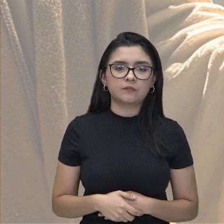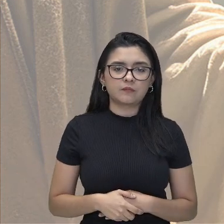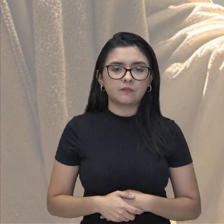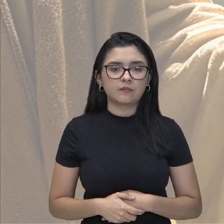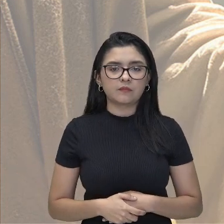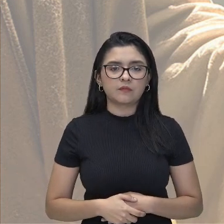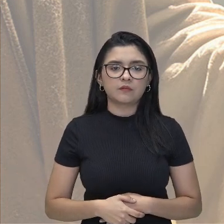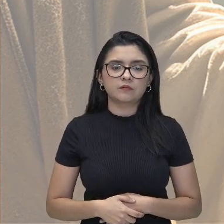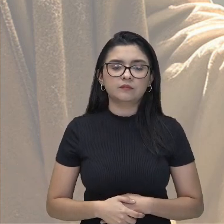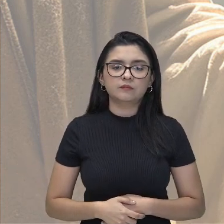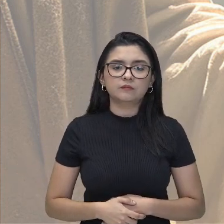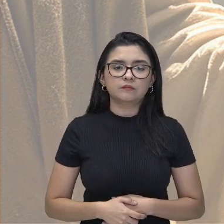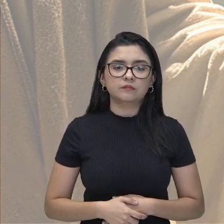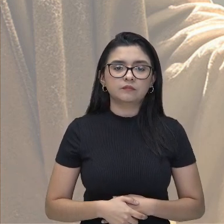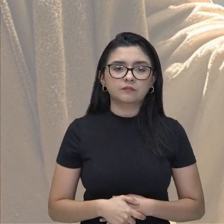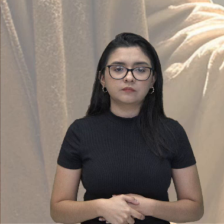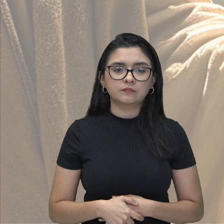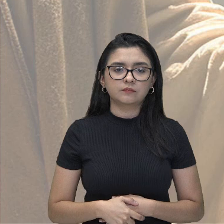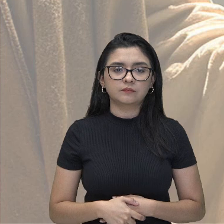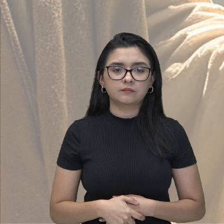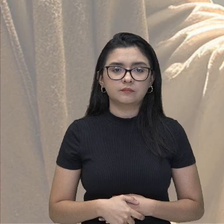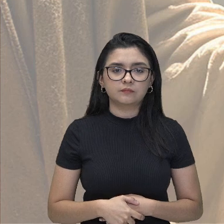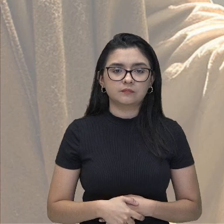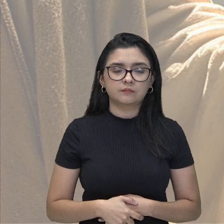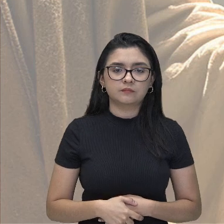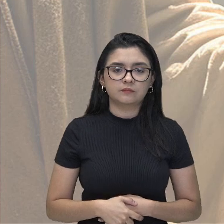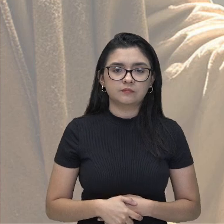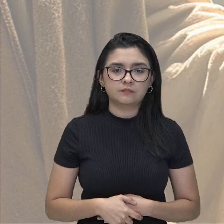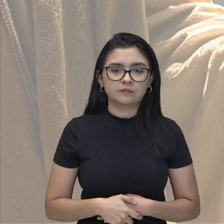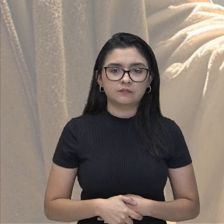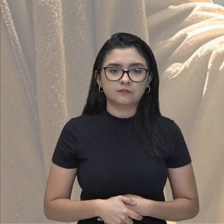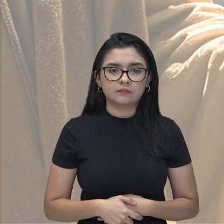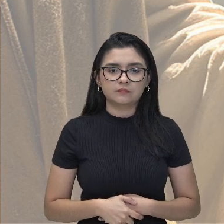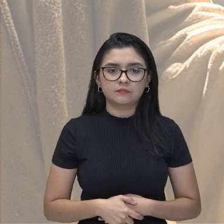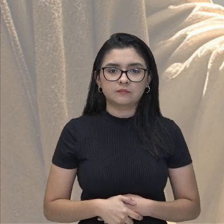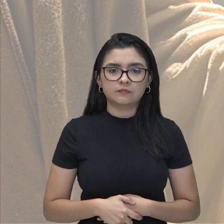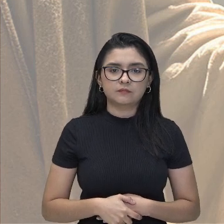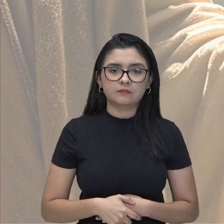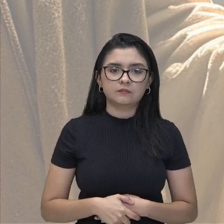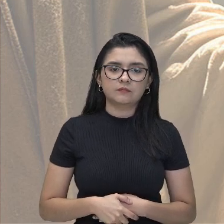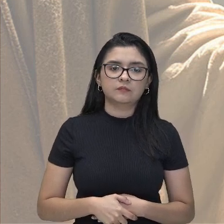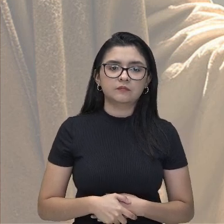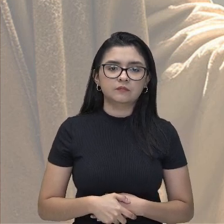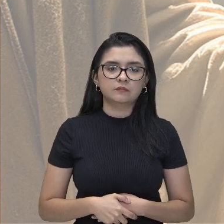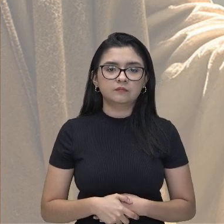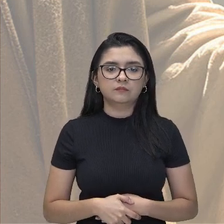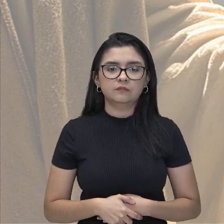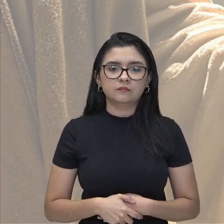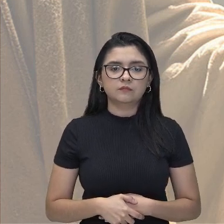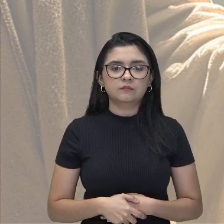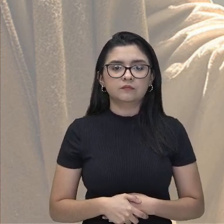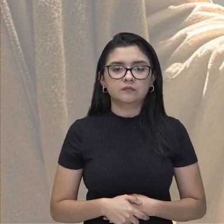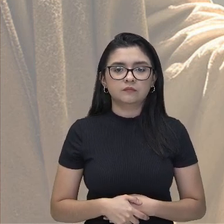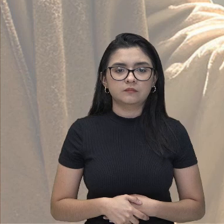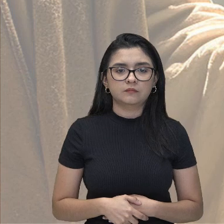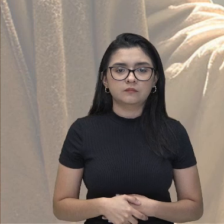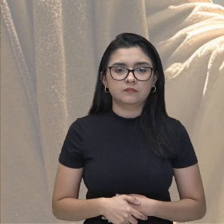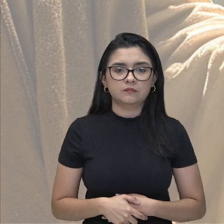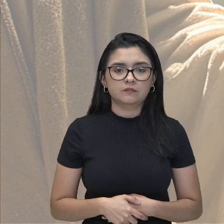agricultur ano como saturn entr del Cristiano